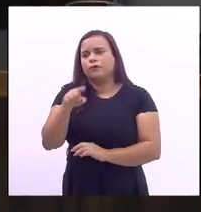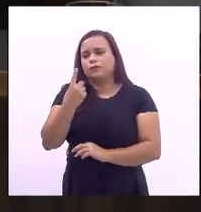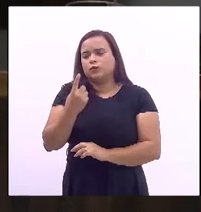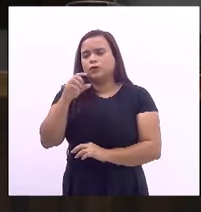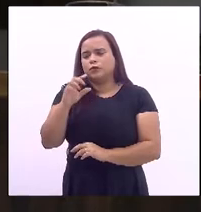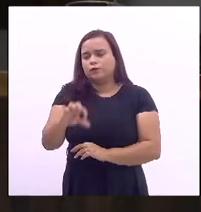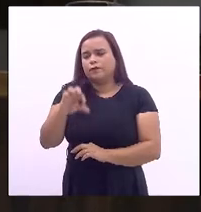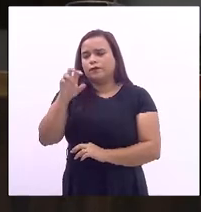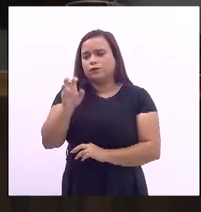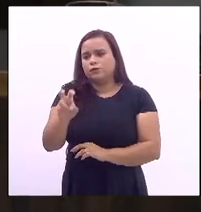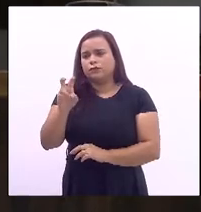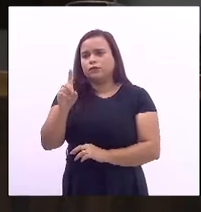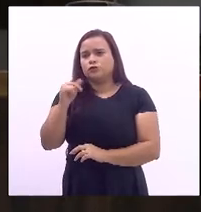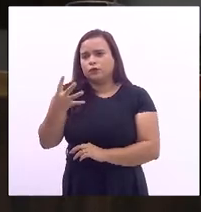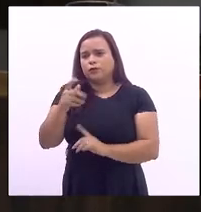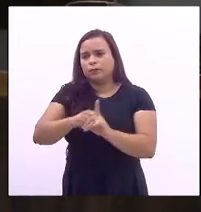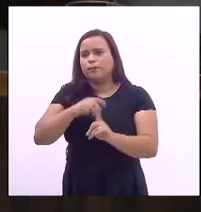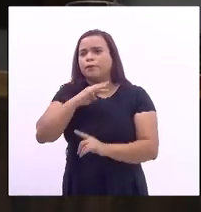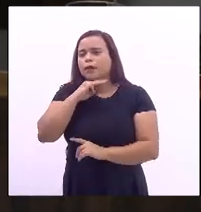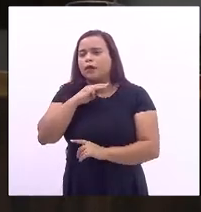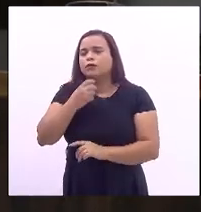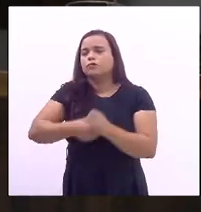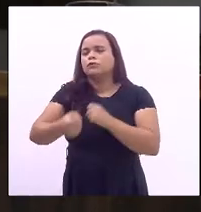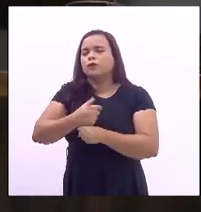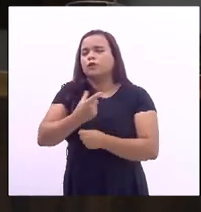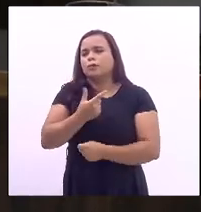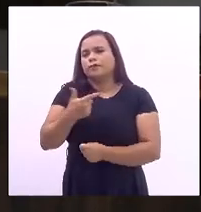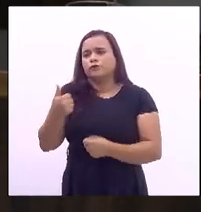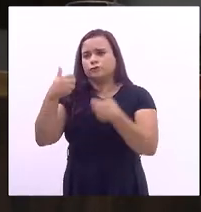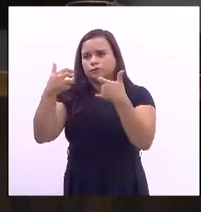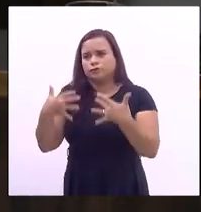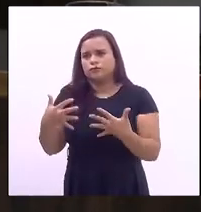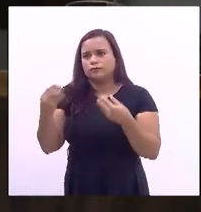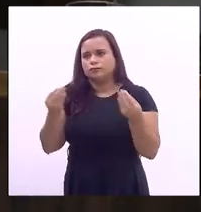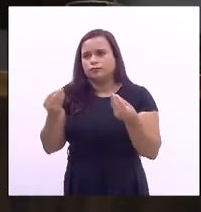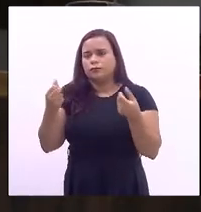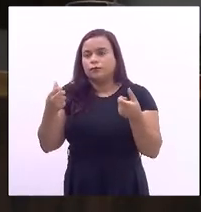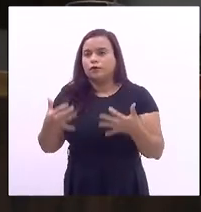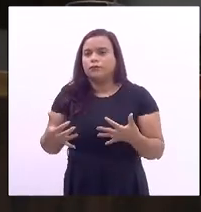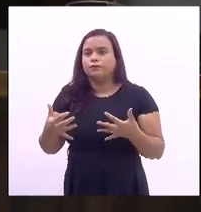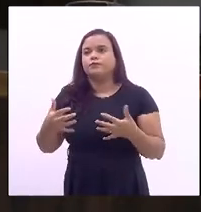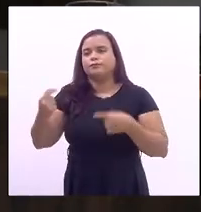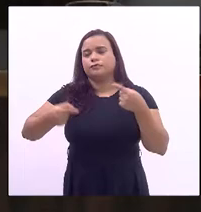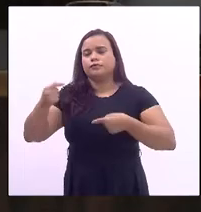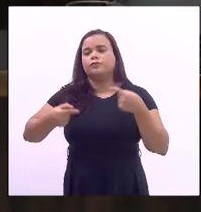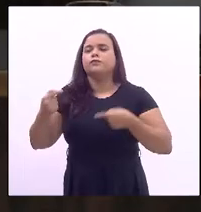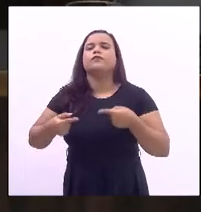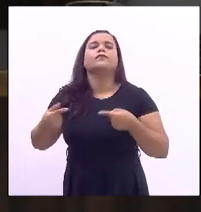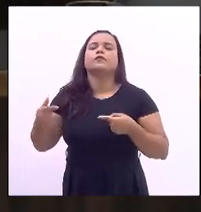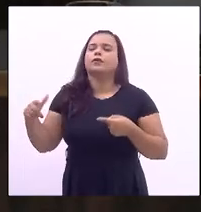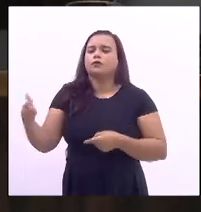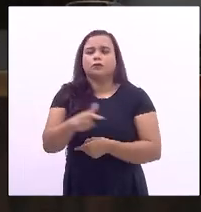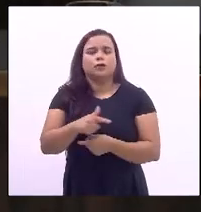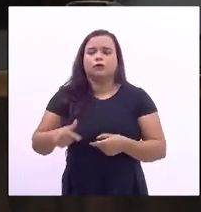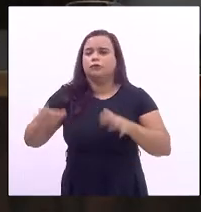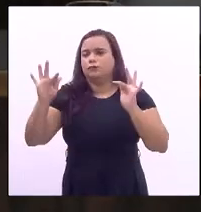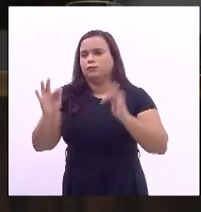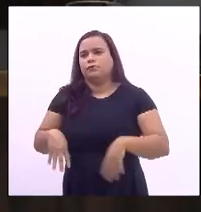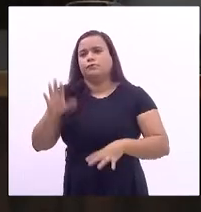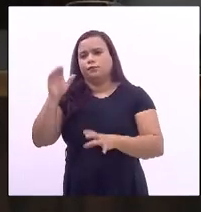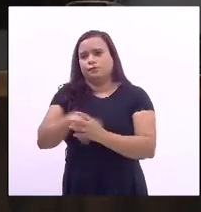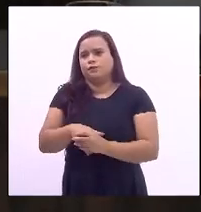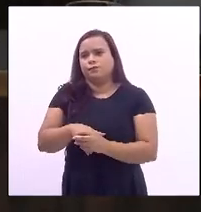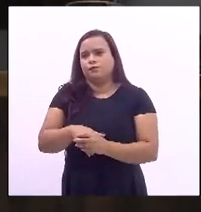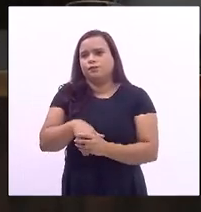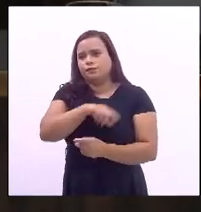de qual a 4 de março de 2011 na forma que menciona em discussão na vida o que Queira discutir Serra da discussão e votação